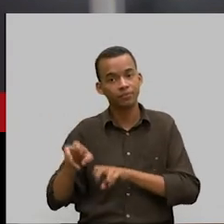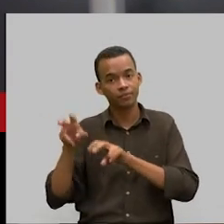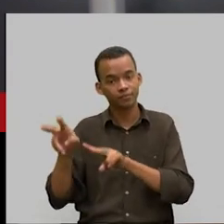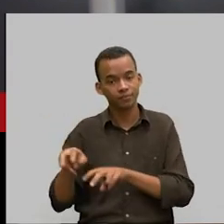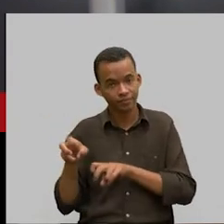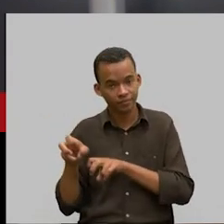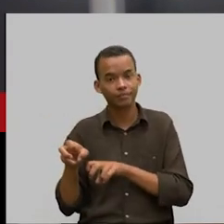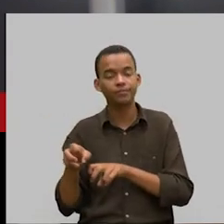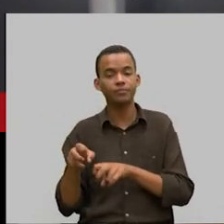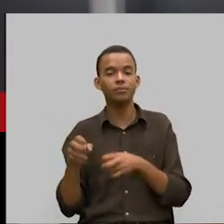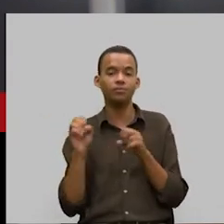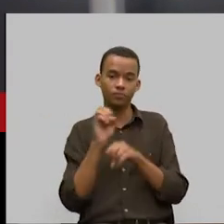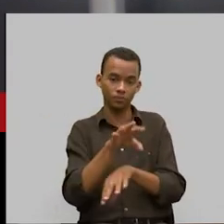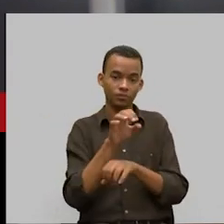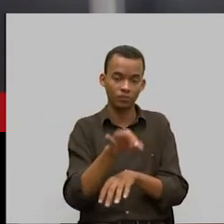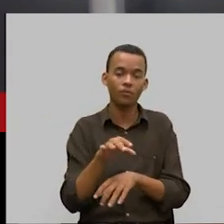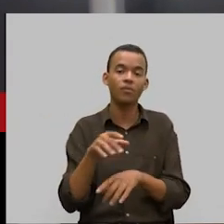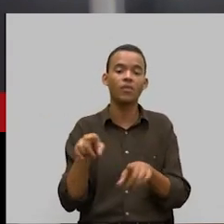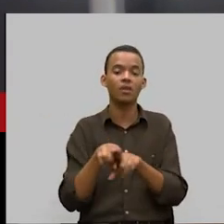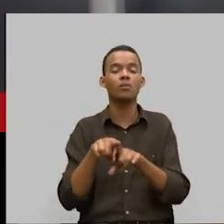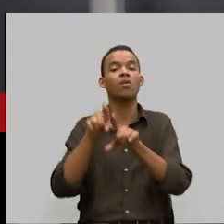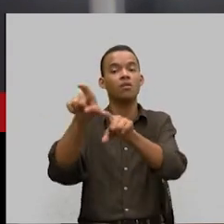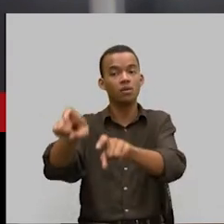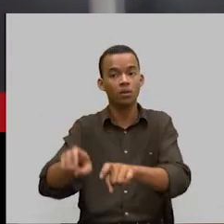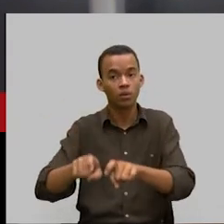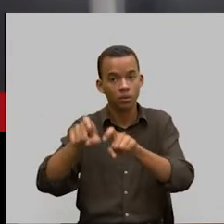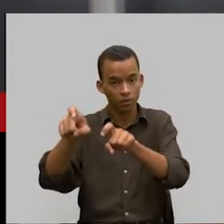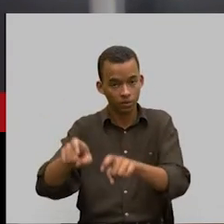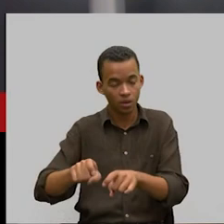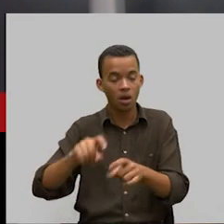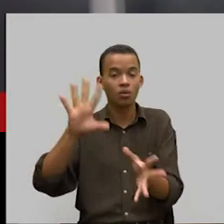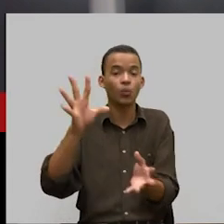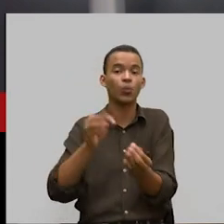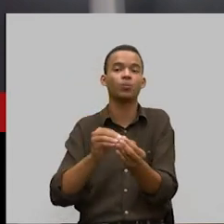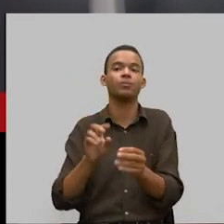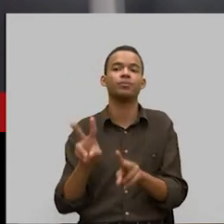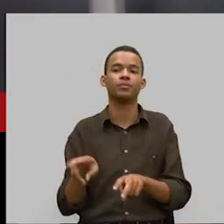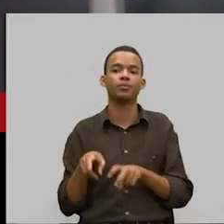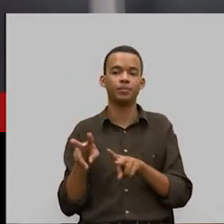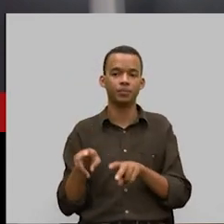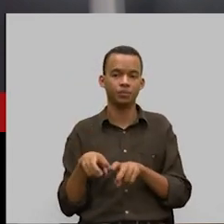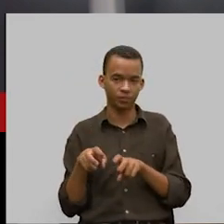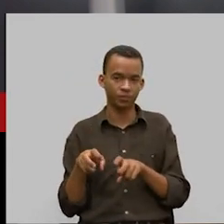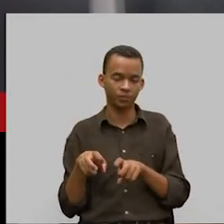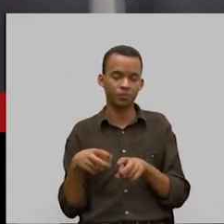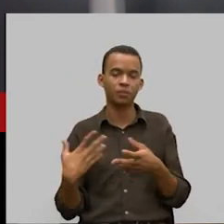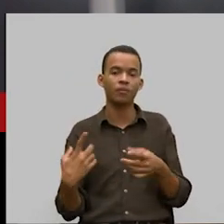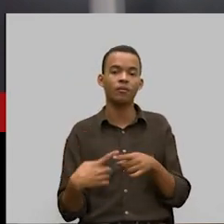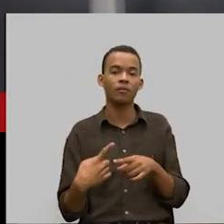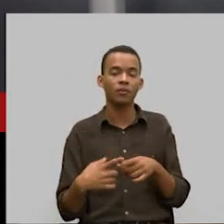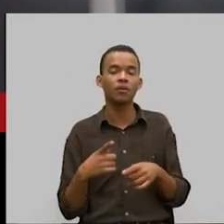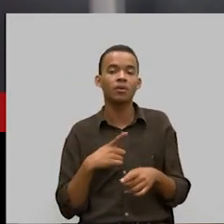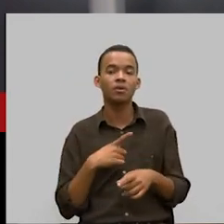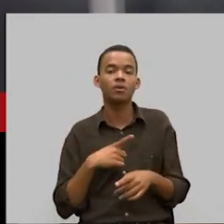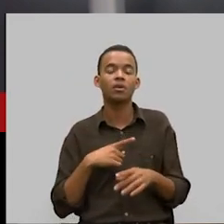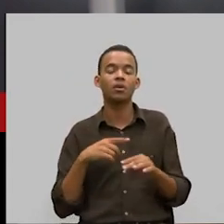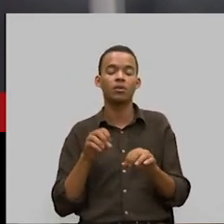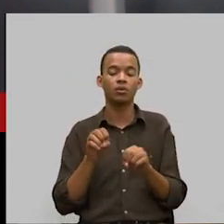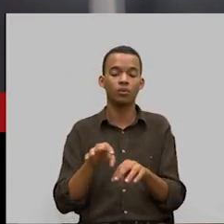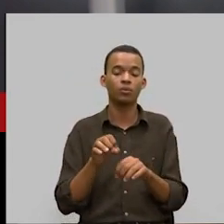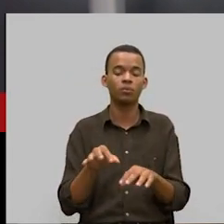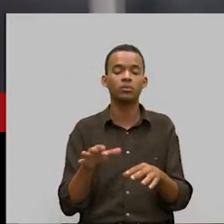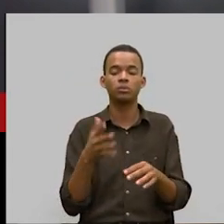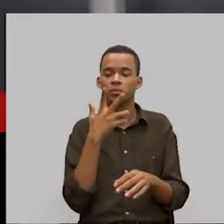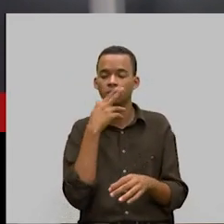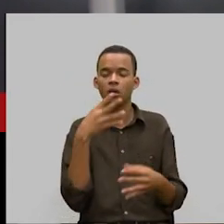o a educação do campo ela se resume no ensino agrícola ela se resume numa formação superficial e